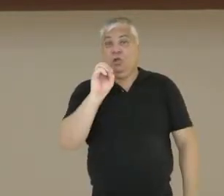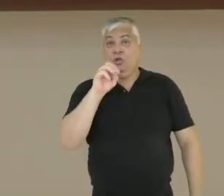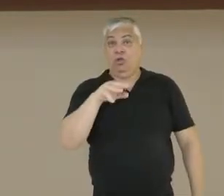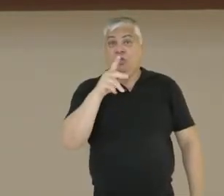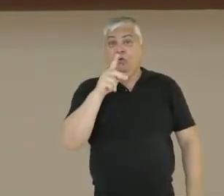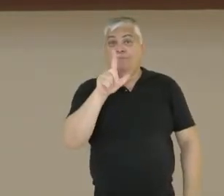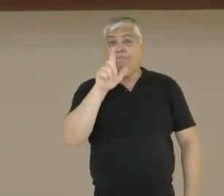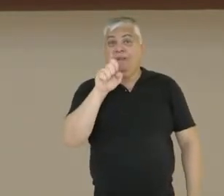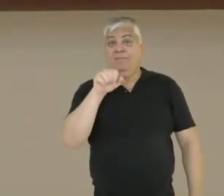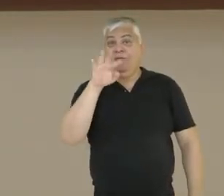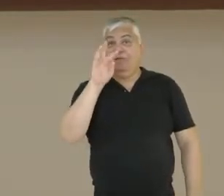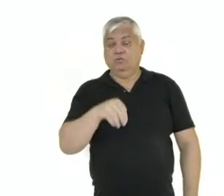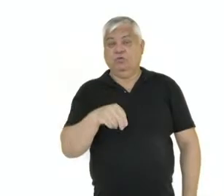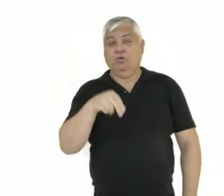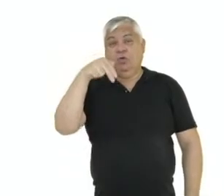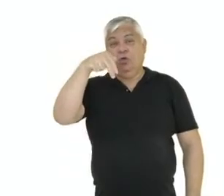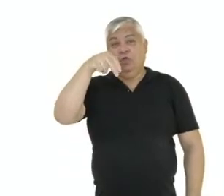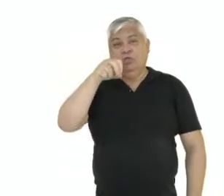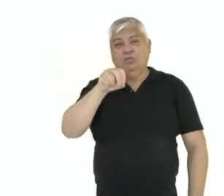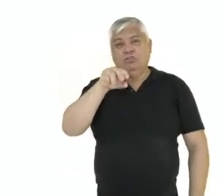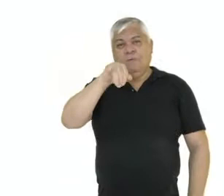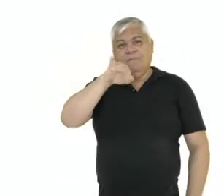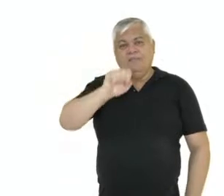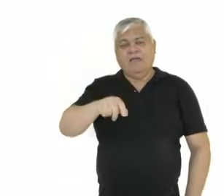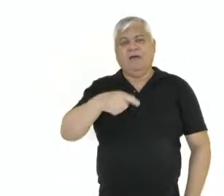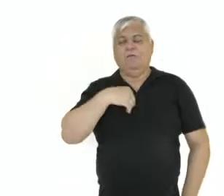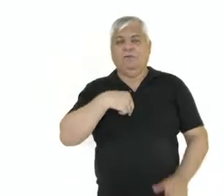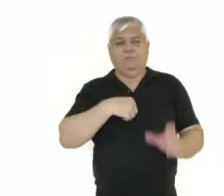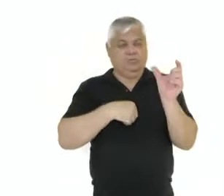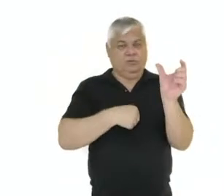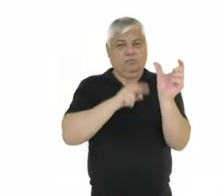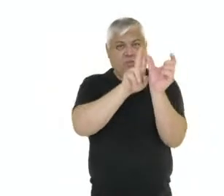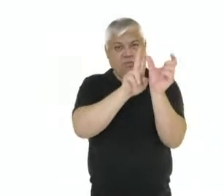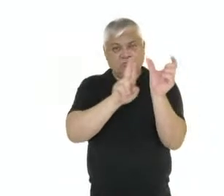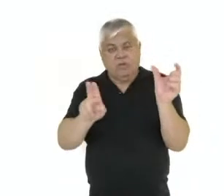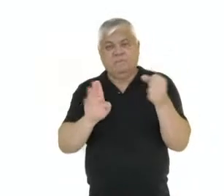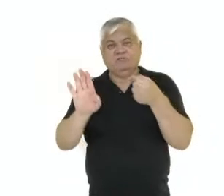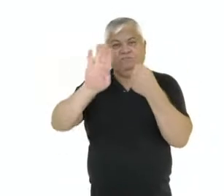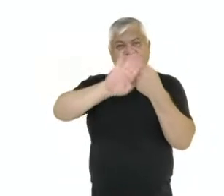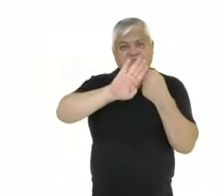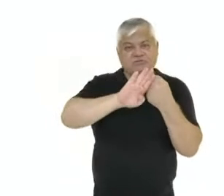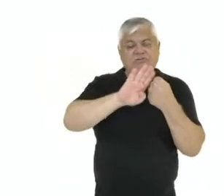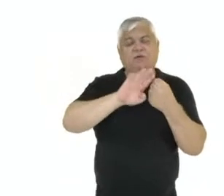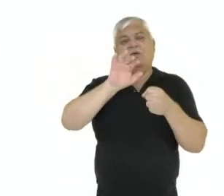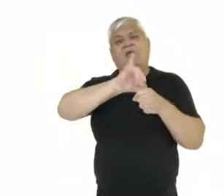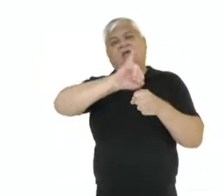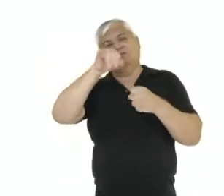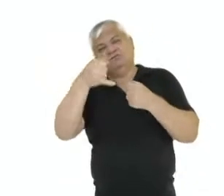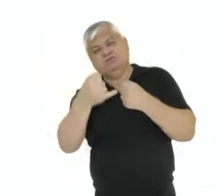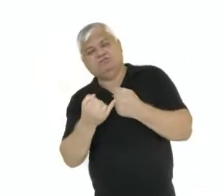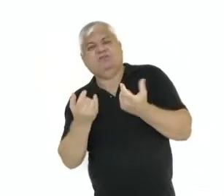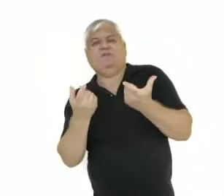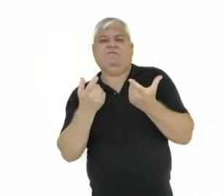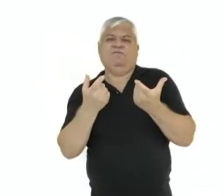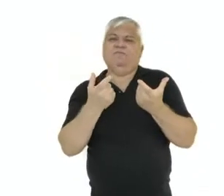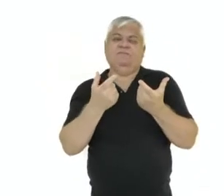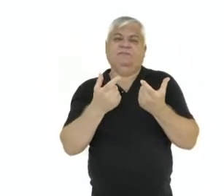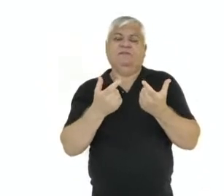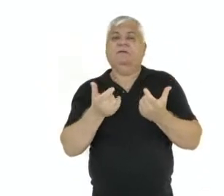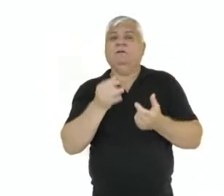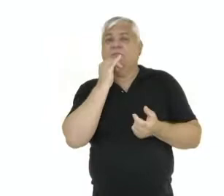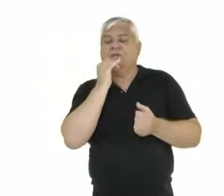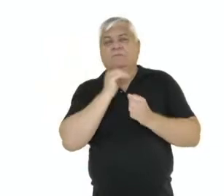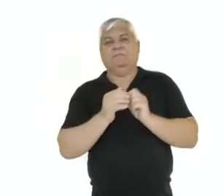que complementa o sentido de um nome, um substantivo, um advérbio ou um adjetivo. Então, eu tinha uma